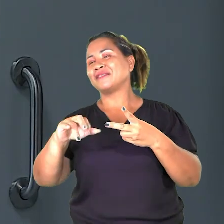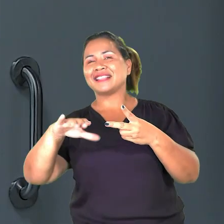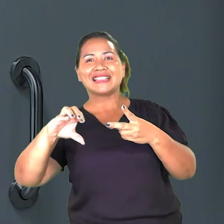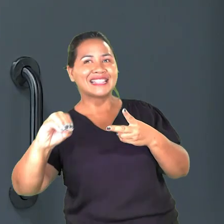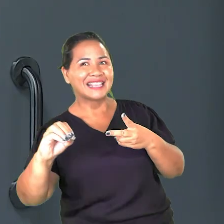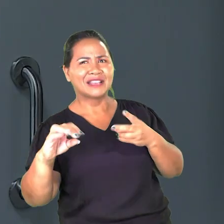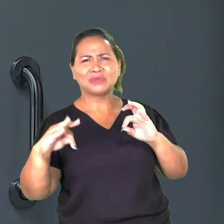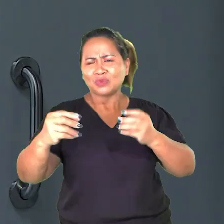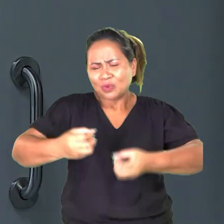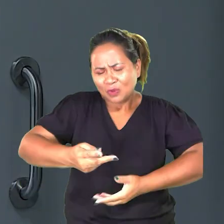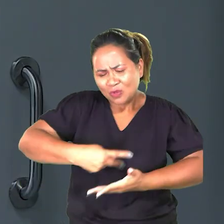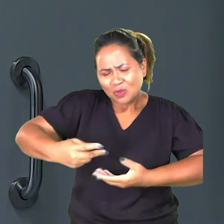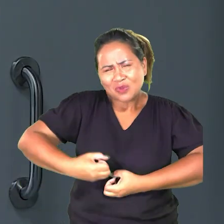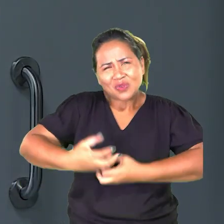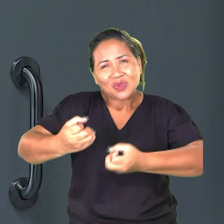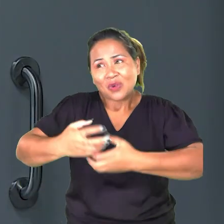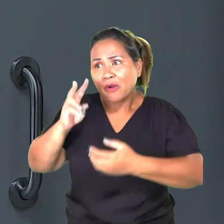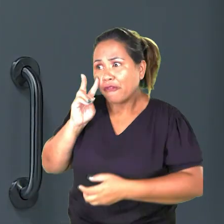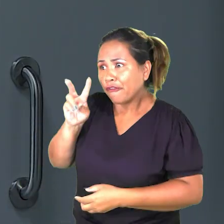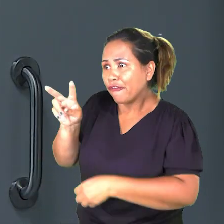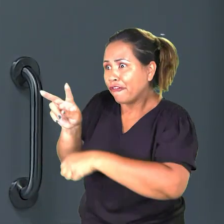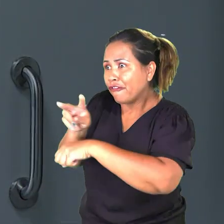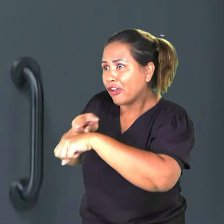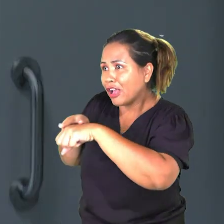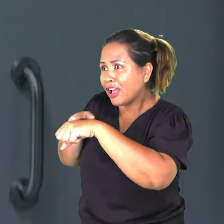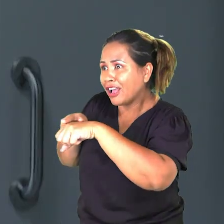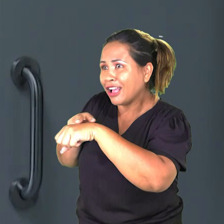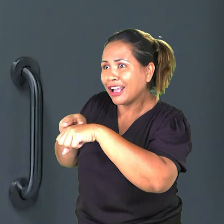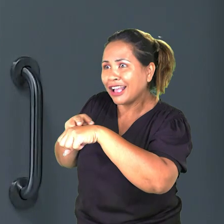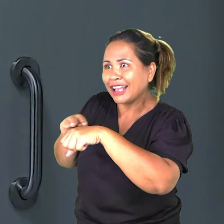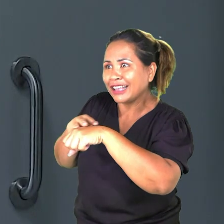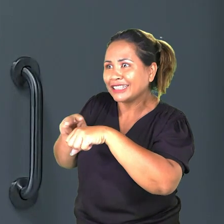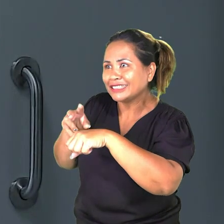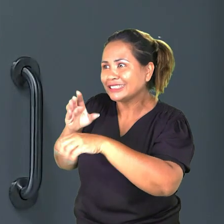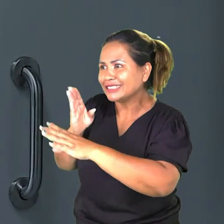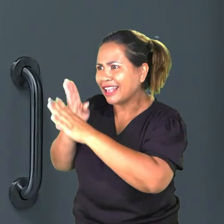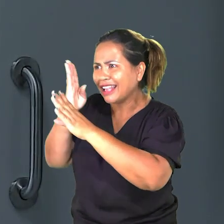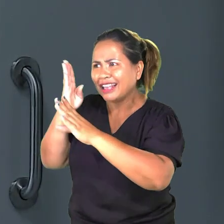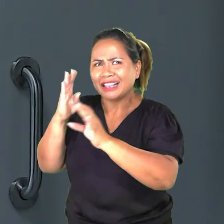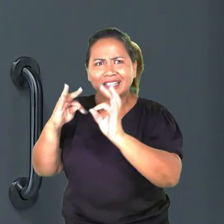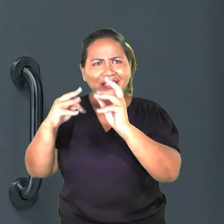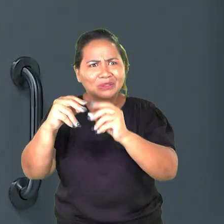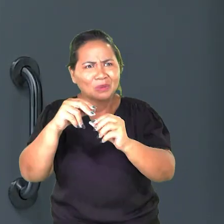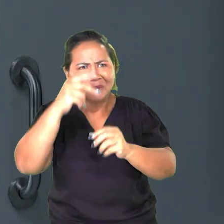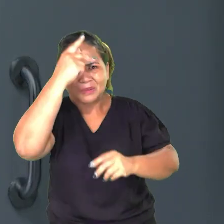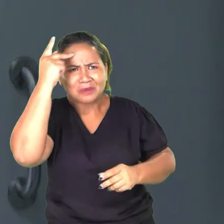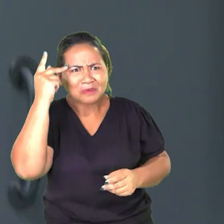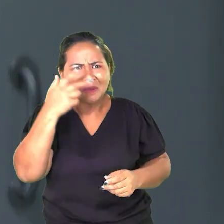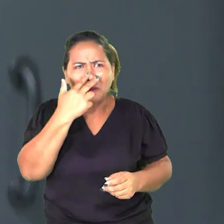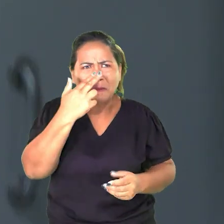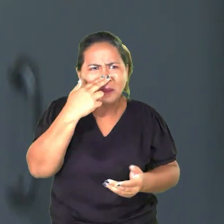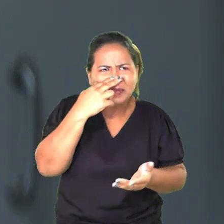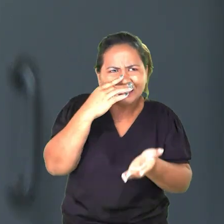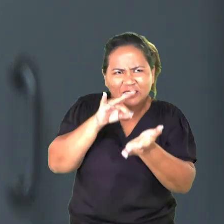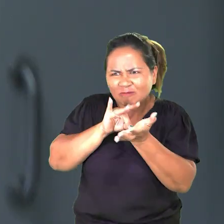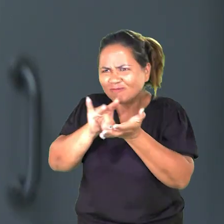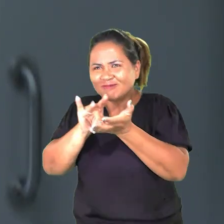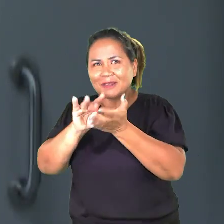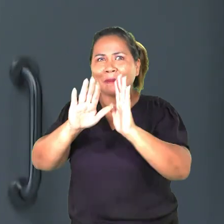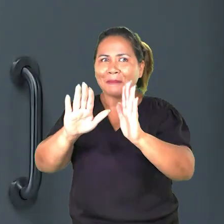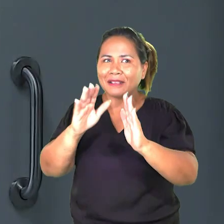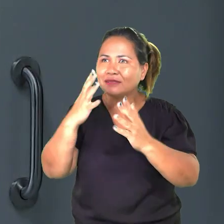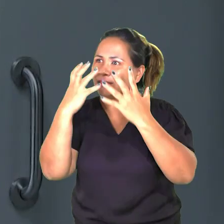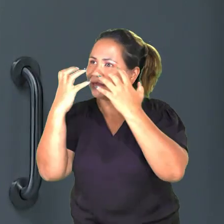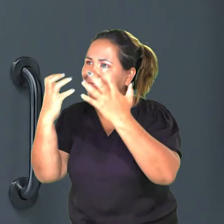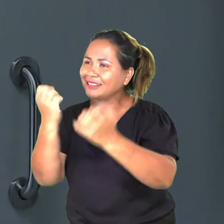da luz. Evocai a saga de Manuel Preto, a febre de Fernão Dia, os martírios do Anhanguera,